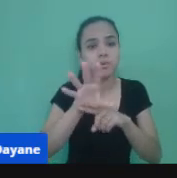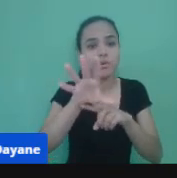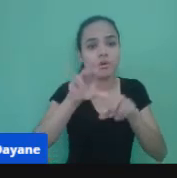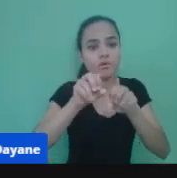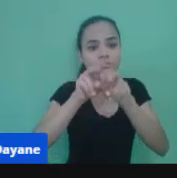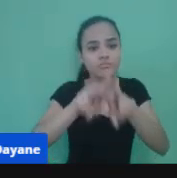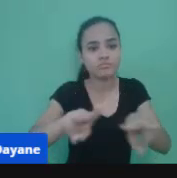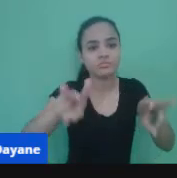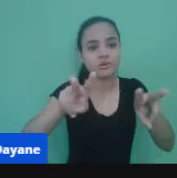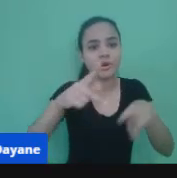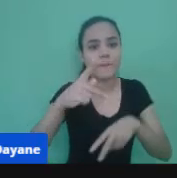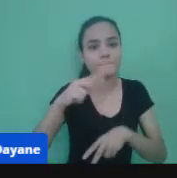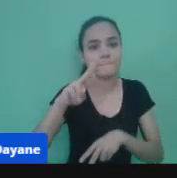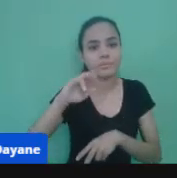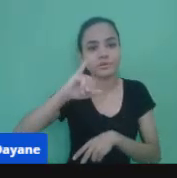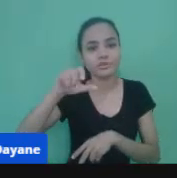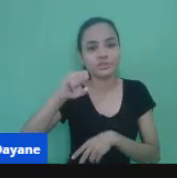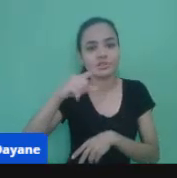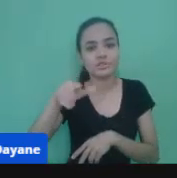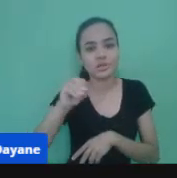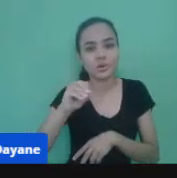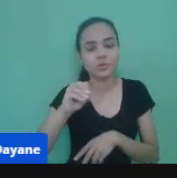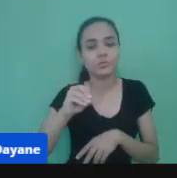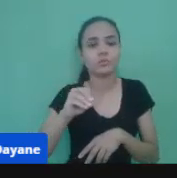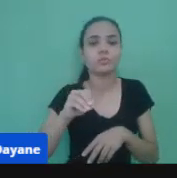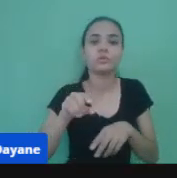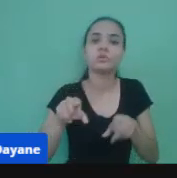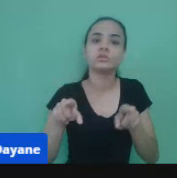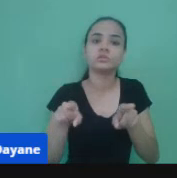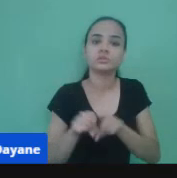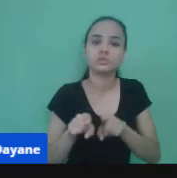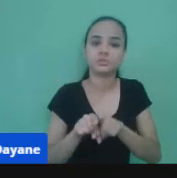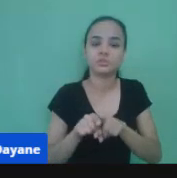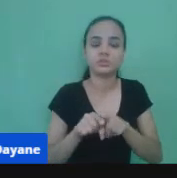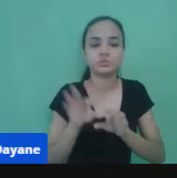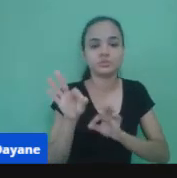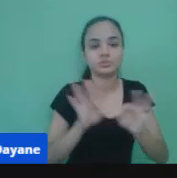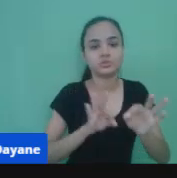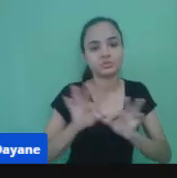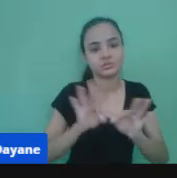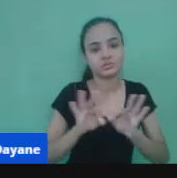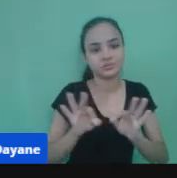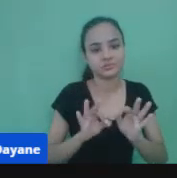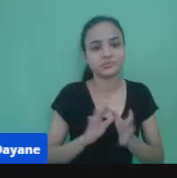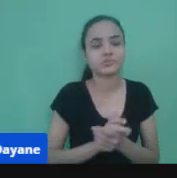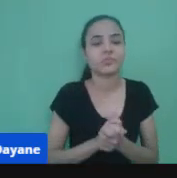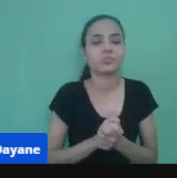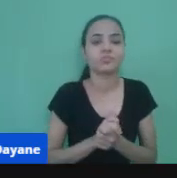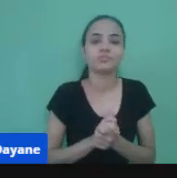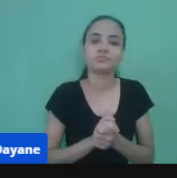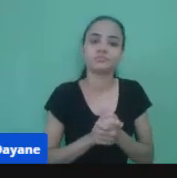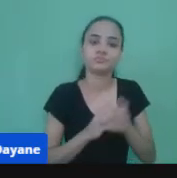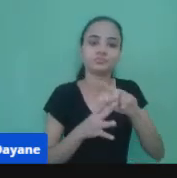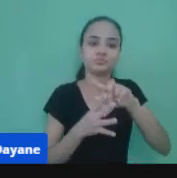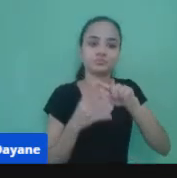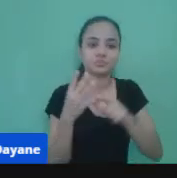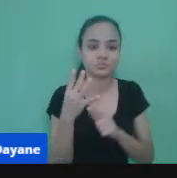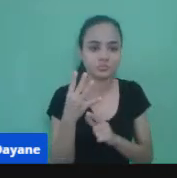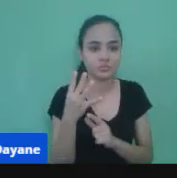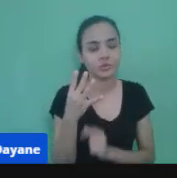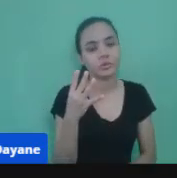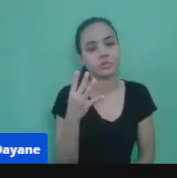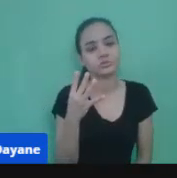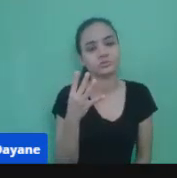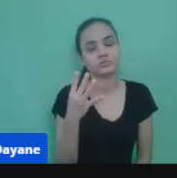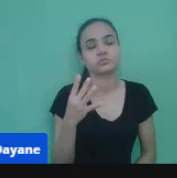Organização do roteiro, definição de ao menos 2 posições claras. Então, se é um tribunal de julgamento, nós precisamos ter 2 posições